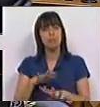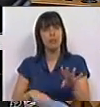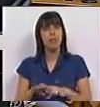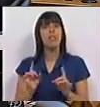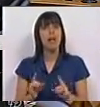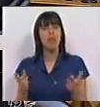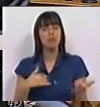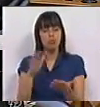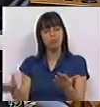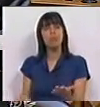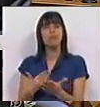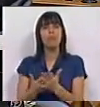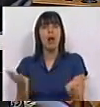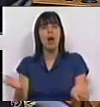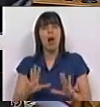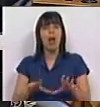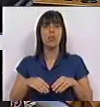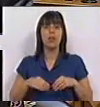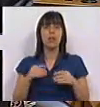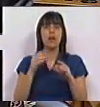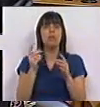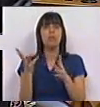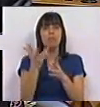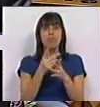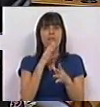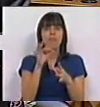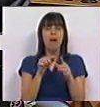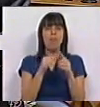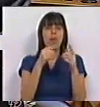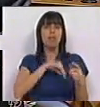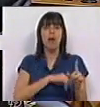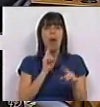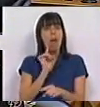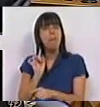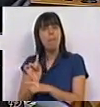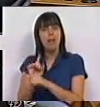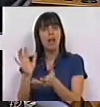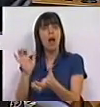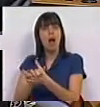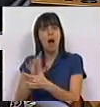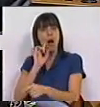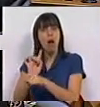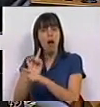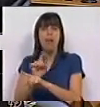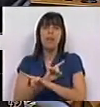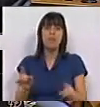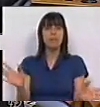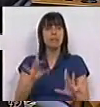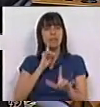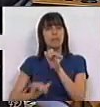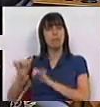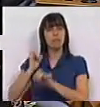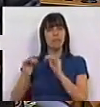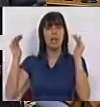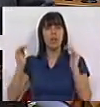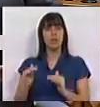fizemos. Propomos a não adoção do quociente familiar, ou seja, propomos a manutenção do quociente conjugal, de forma a impedir o efeito regressivo na